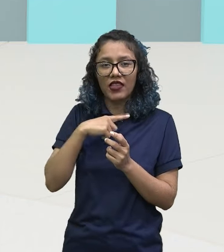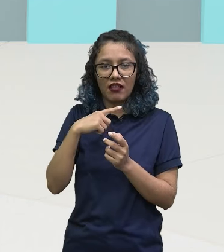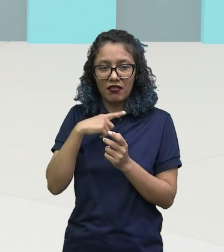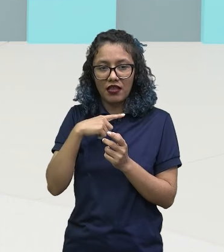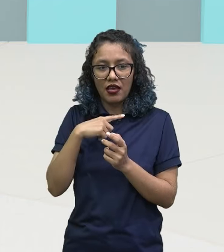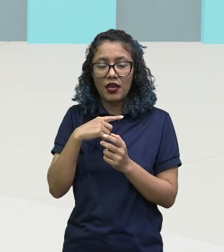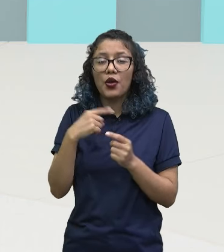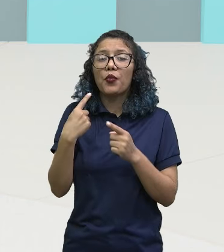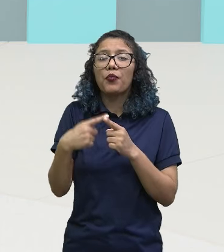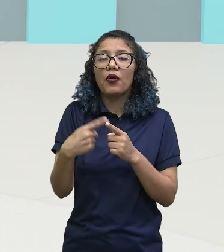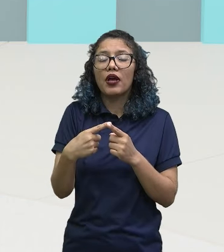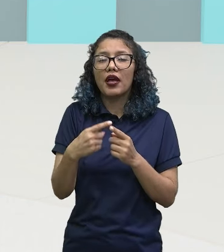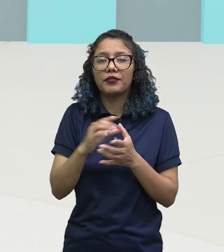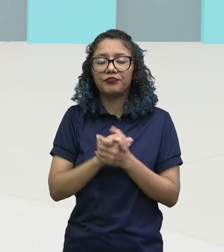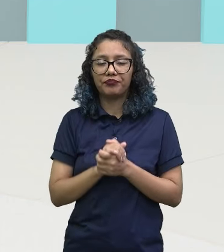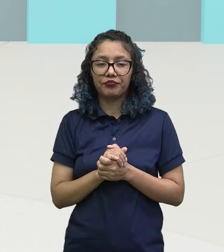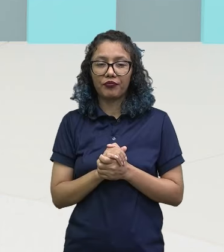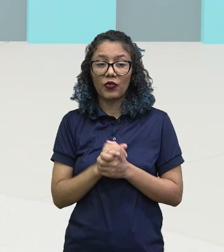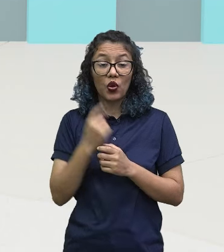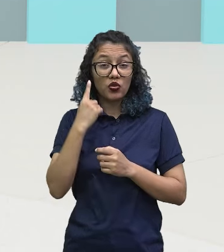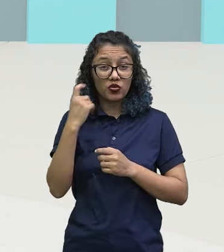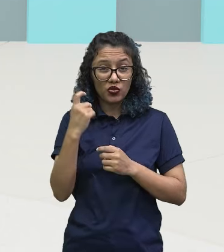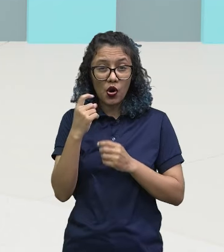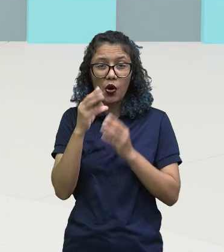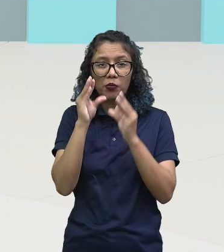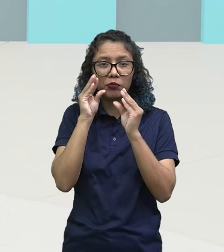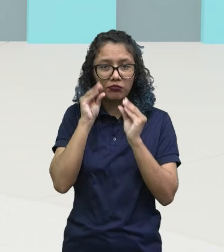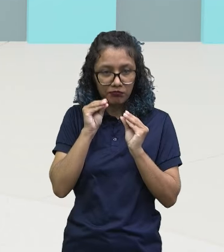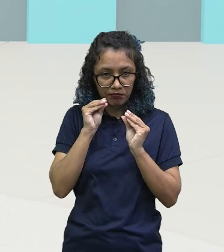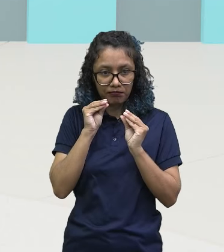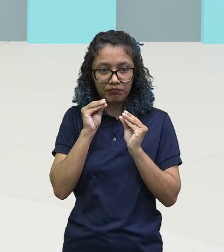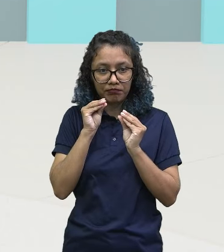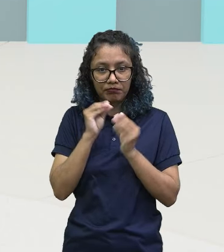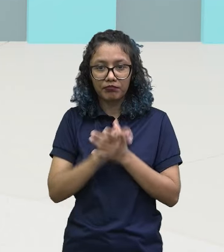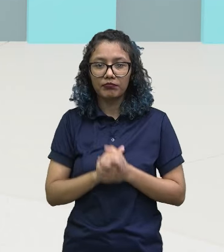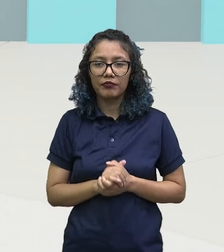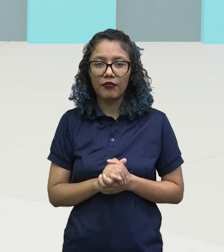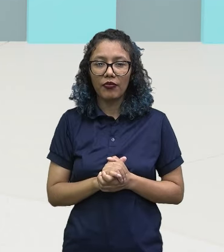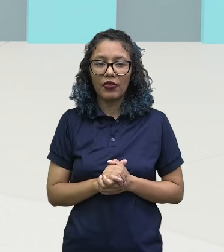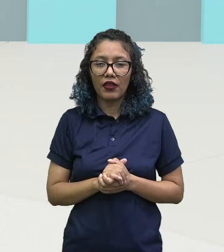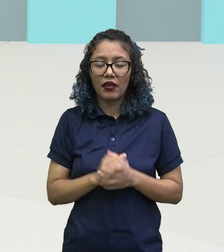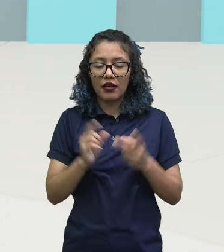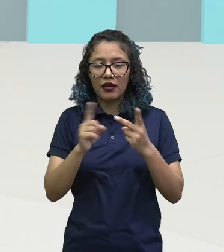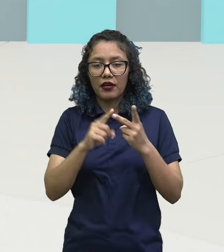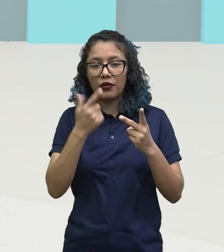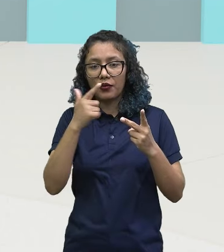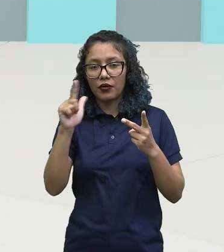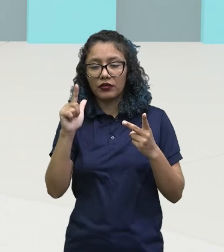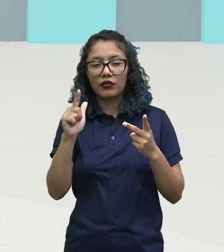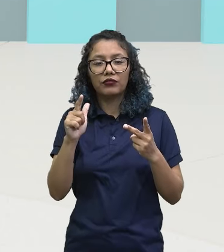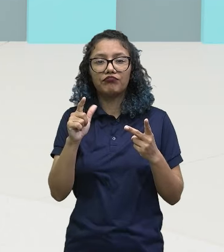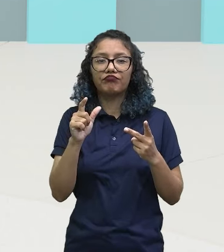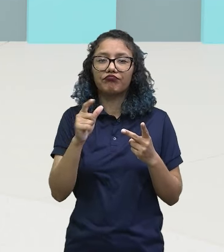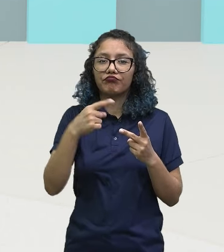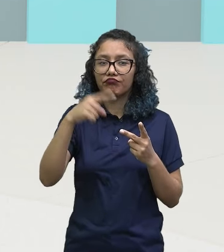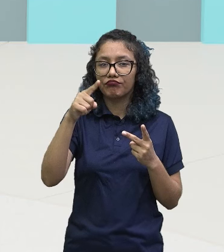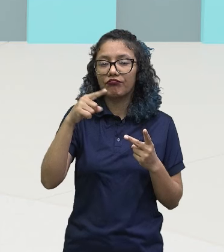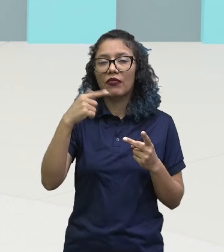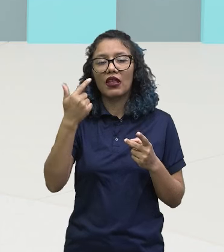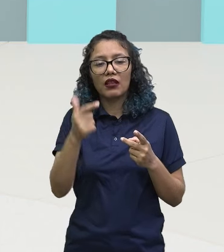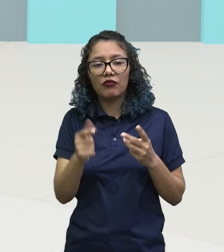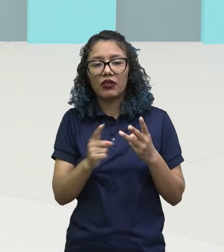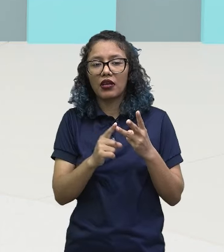som é fechado. A gente vai entender isso daqui a pouco. Verduras não apresenta acento, bem como correr, bem